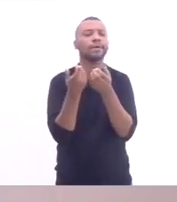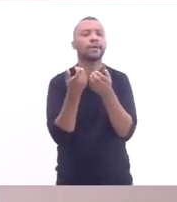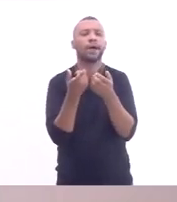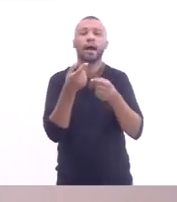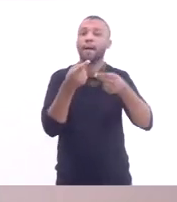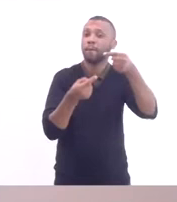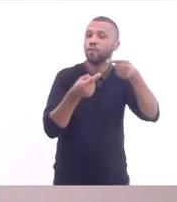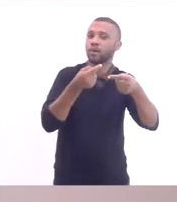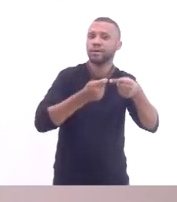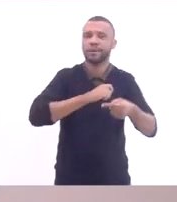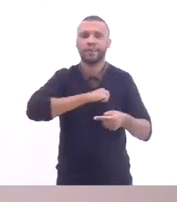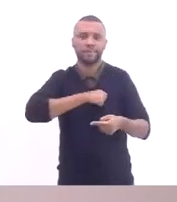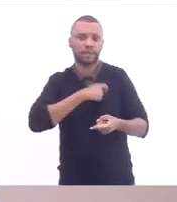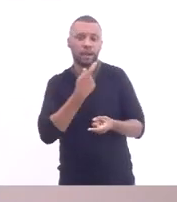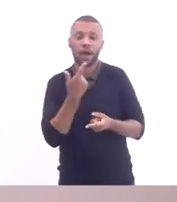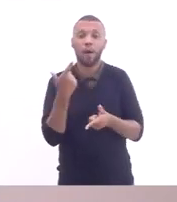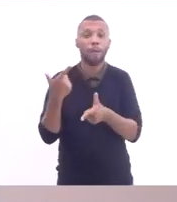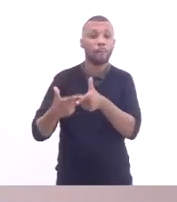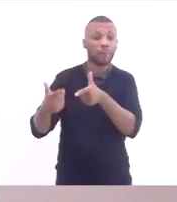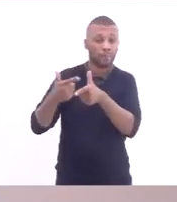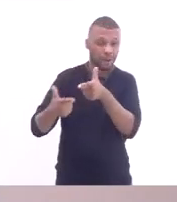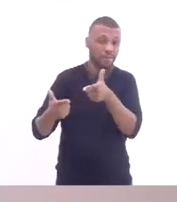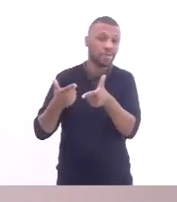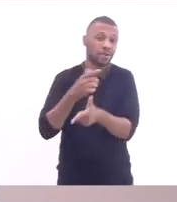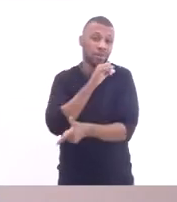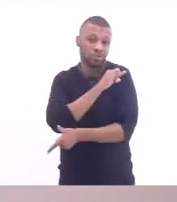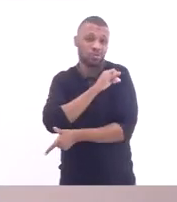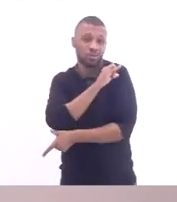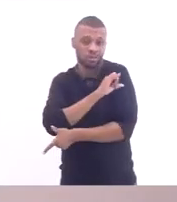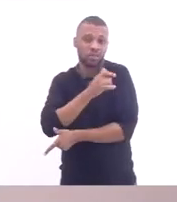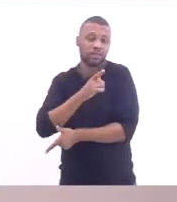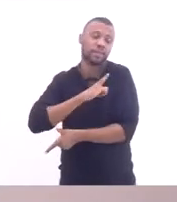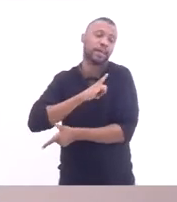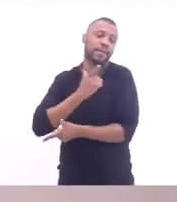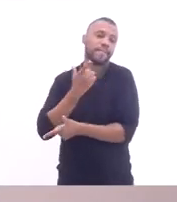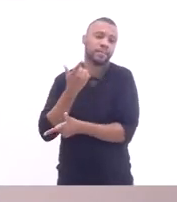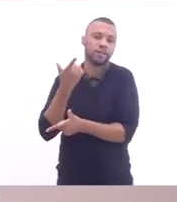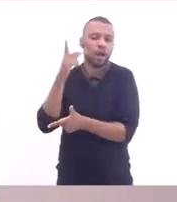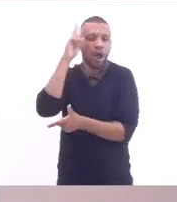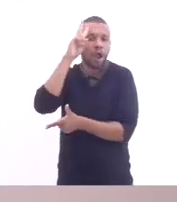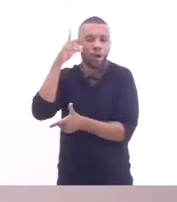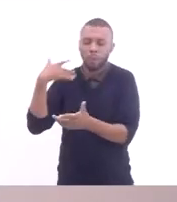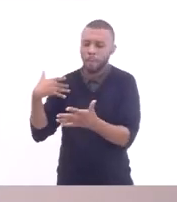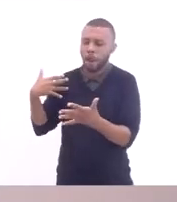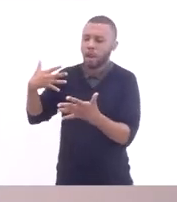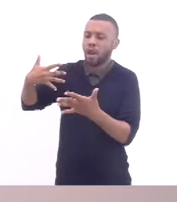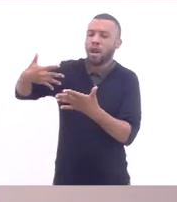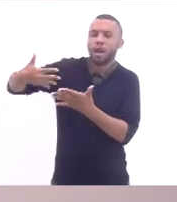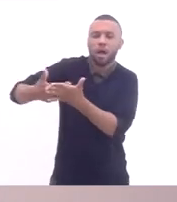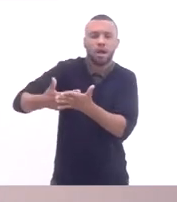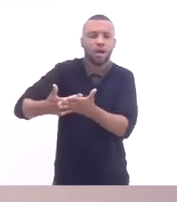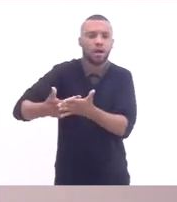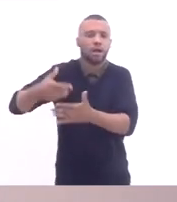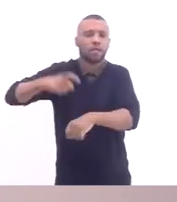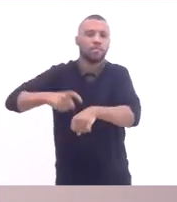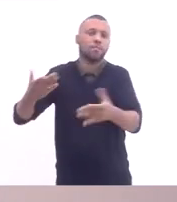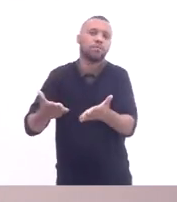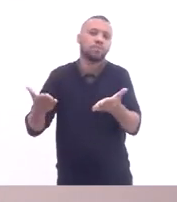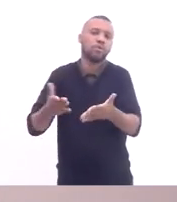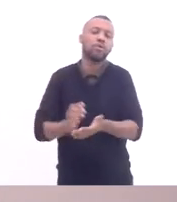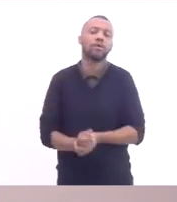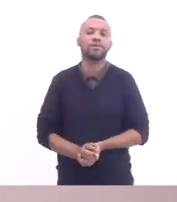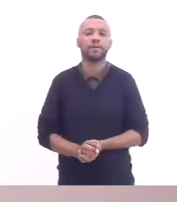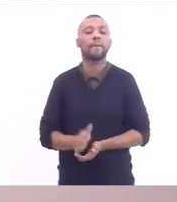outras coisas, problemas que o Rio de Janeiro perdeu ao longo da sua história. Mas o que nos